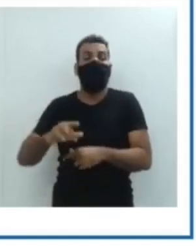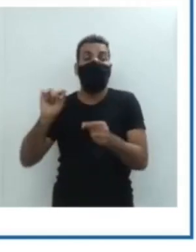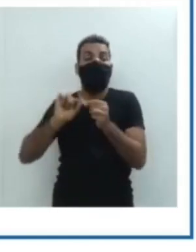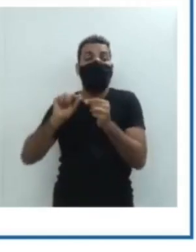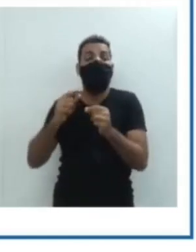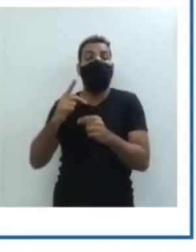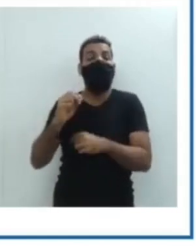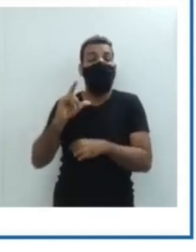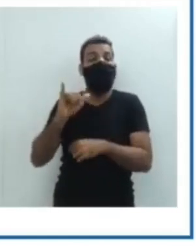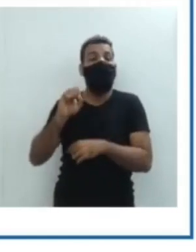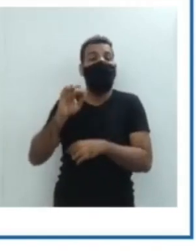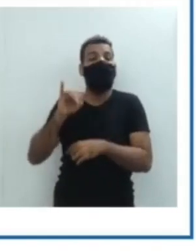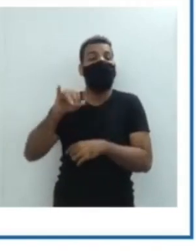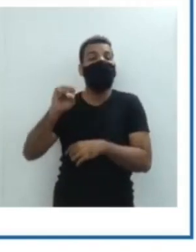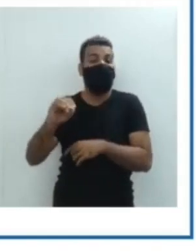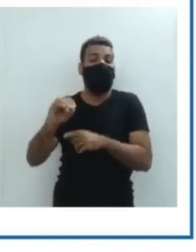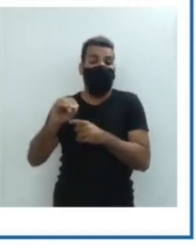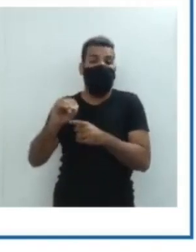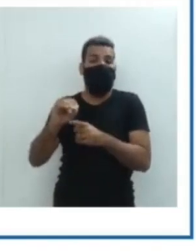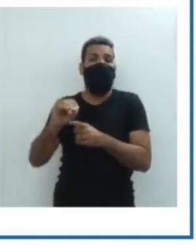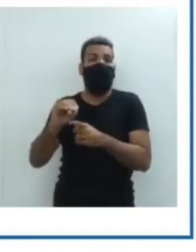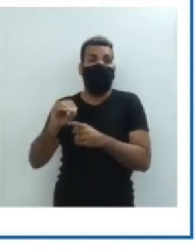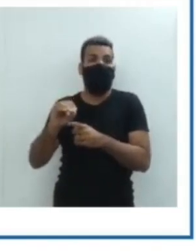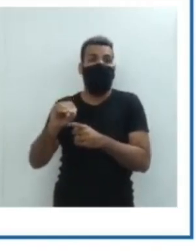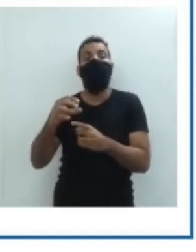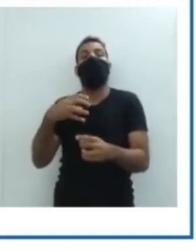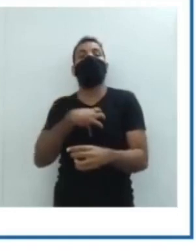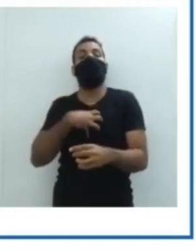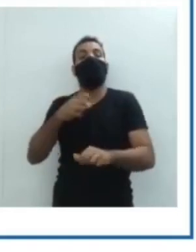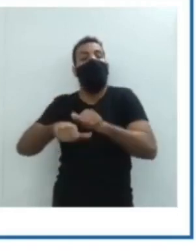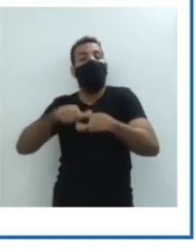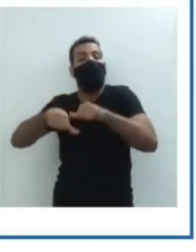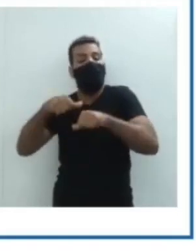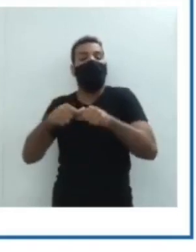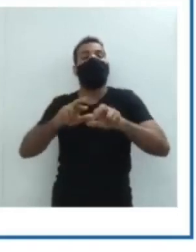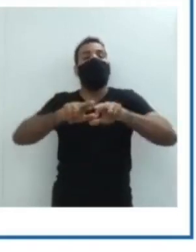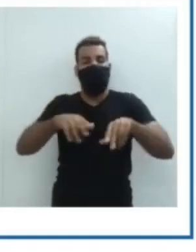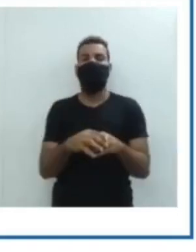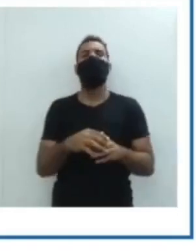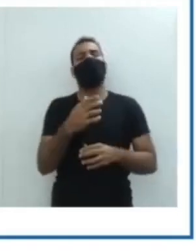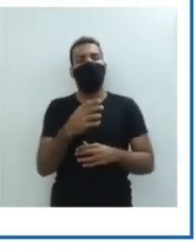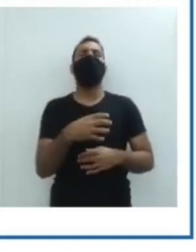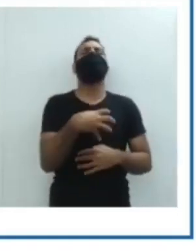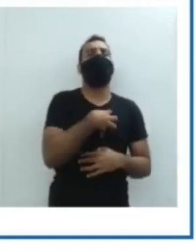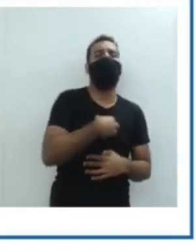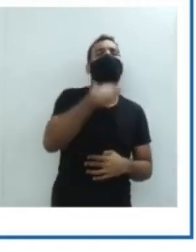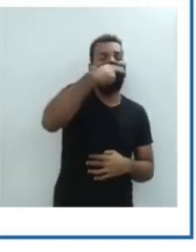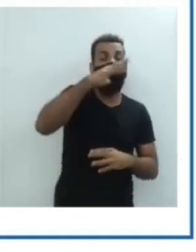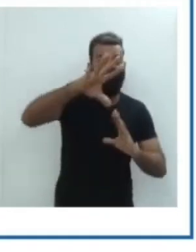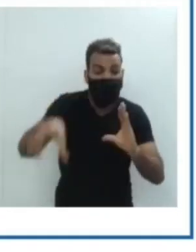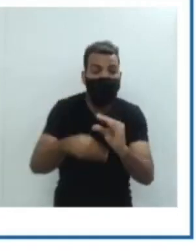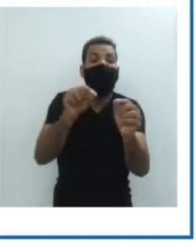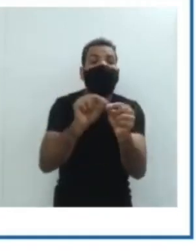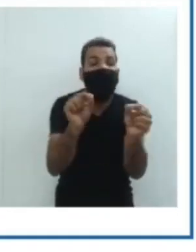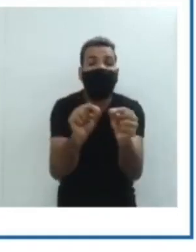o polimorfismo Desse nosso método forma de pagamento pois ele vai ter o mesmo método mas a implementação é diferente